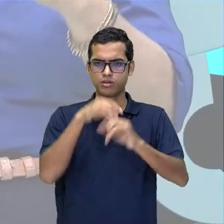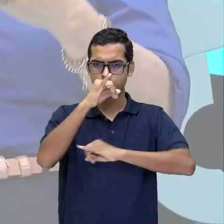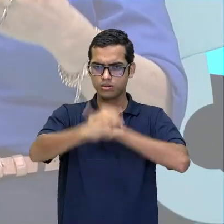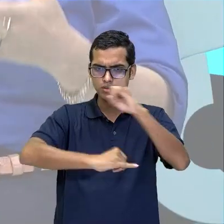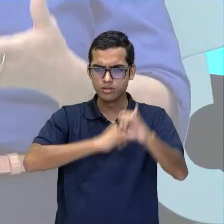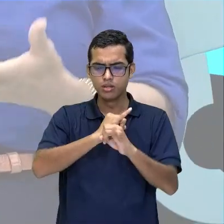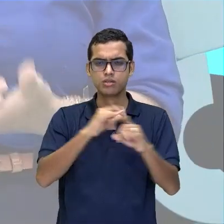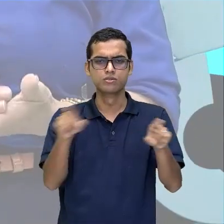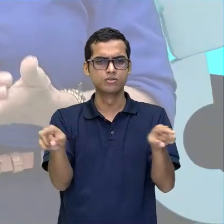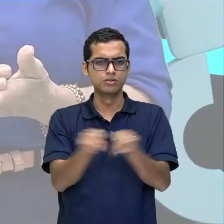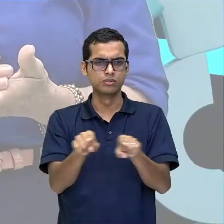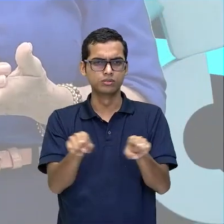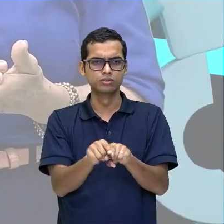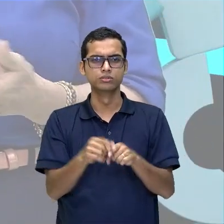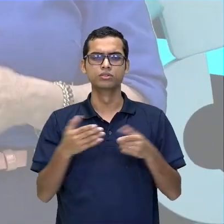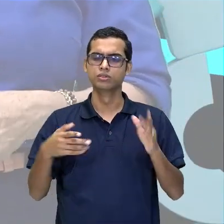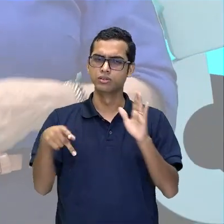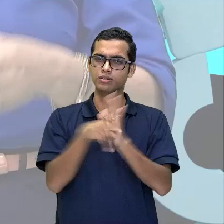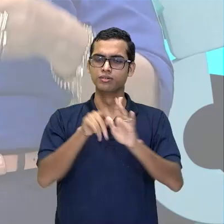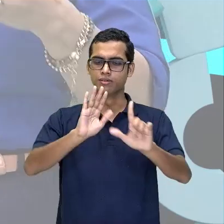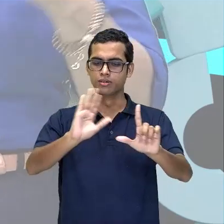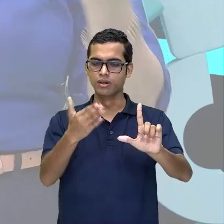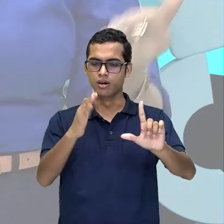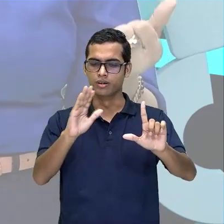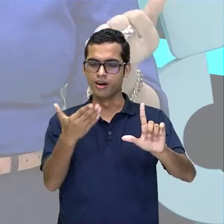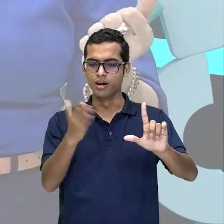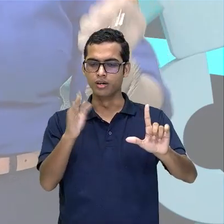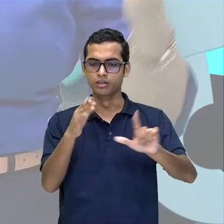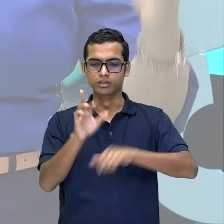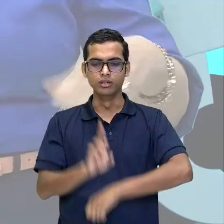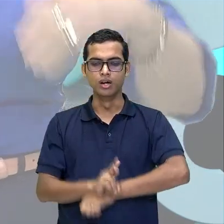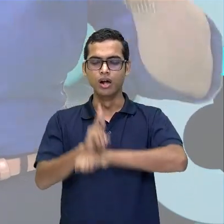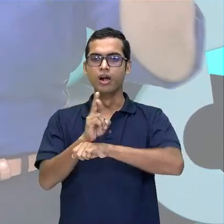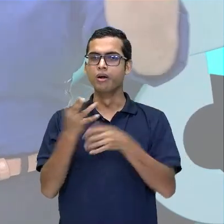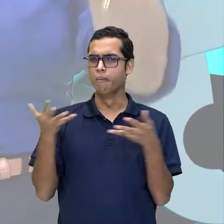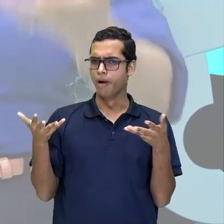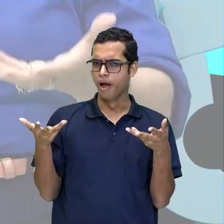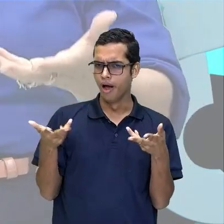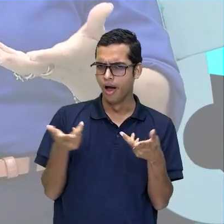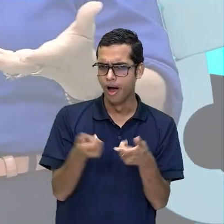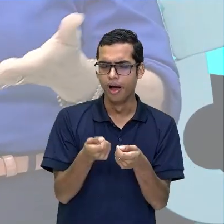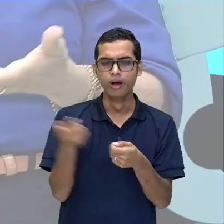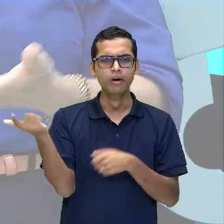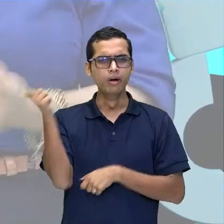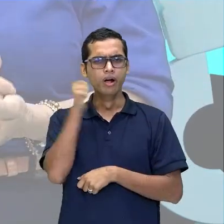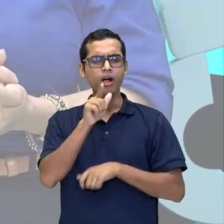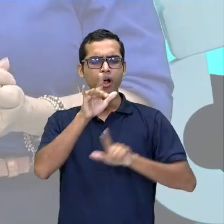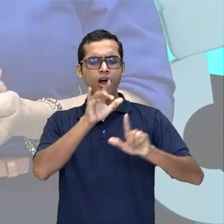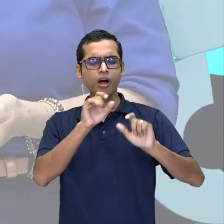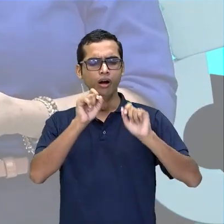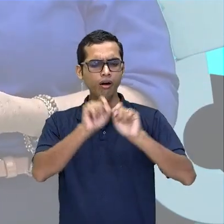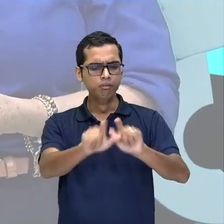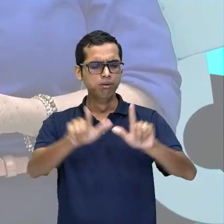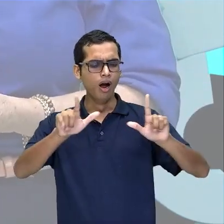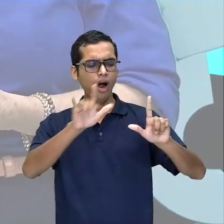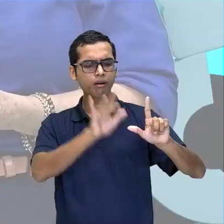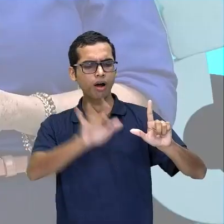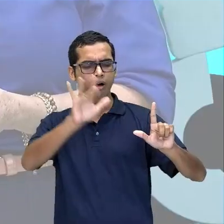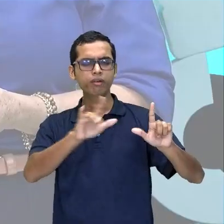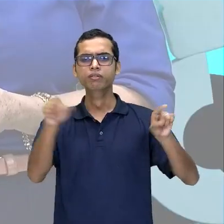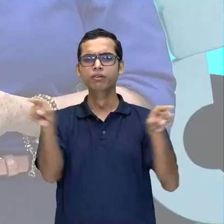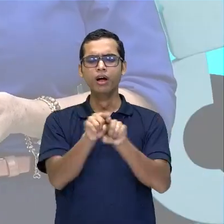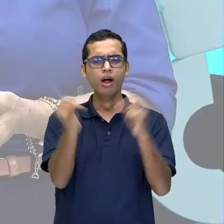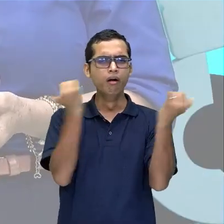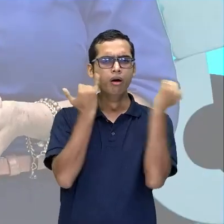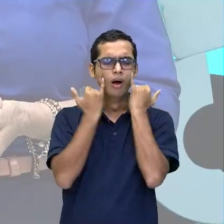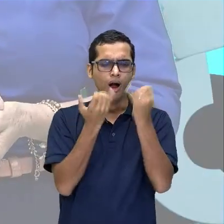essa ferramenta poderosa para acessar e para compartilhar as informações, mas